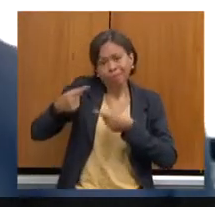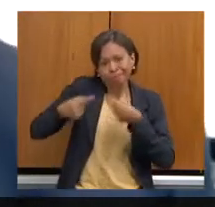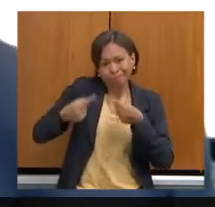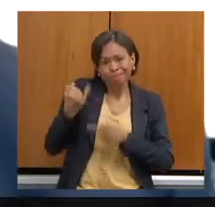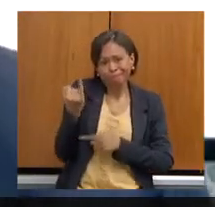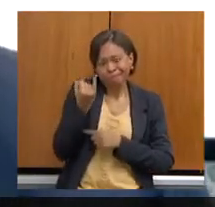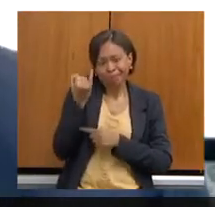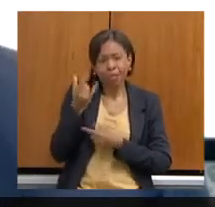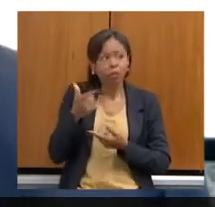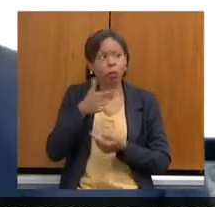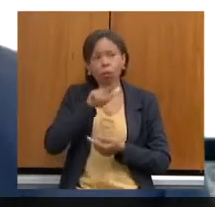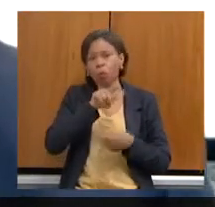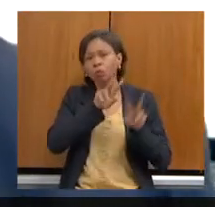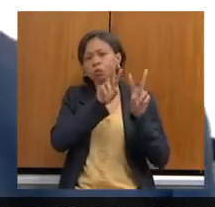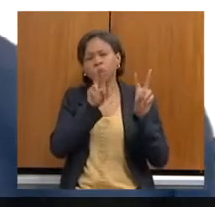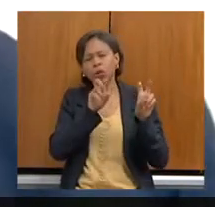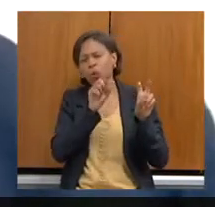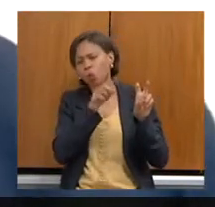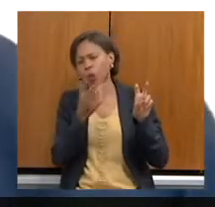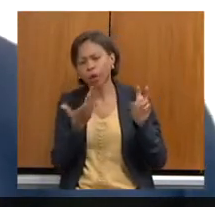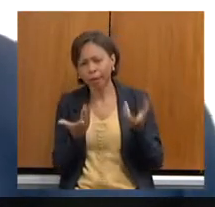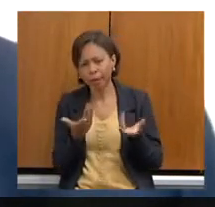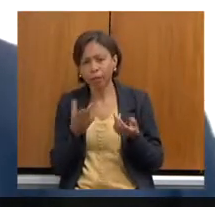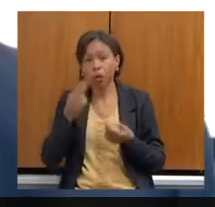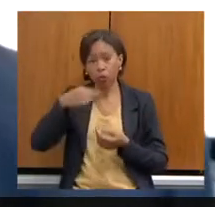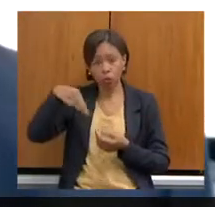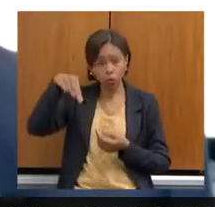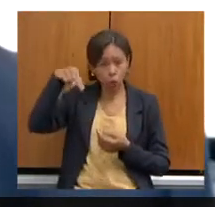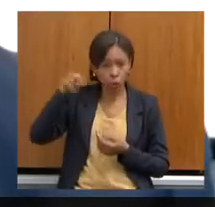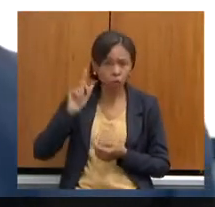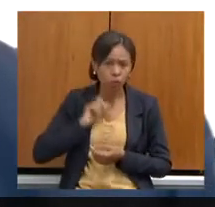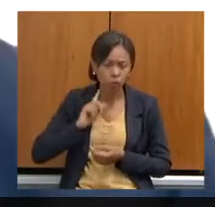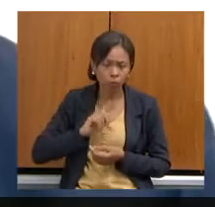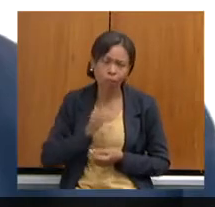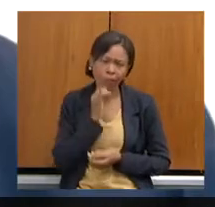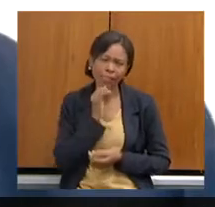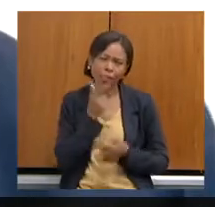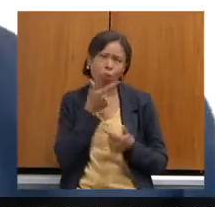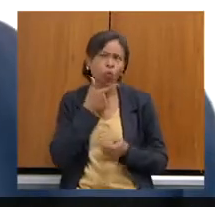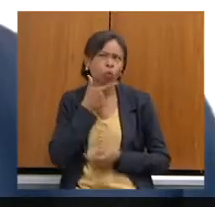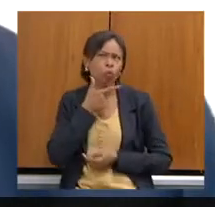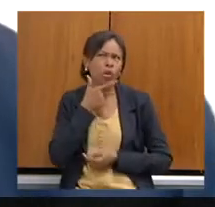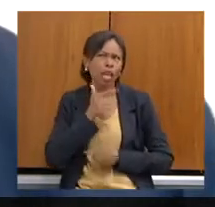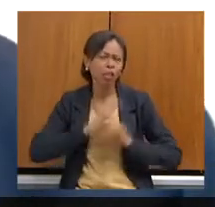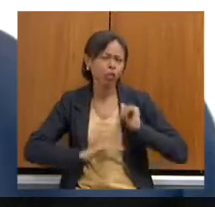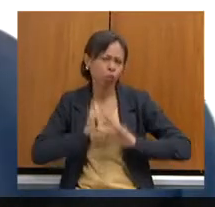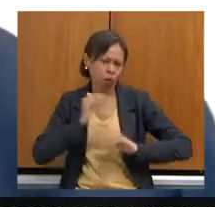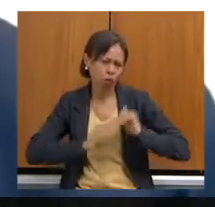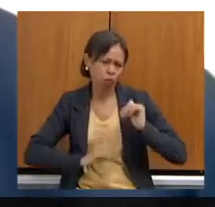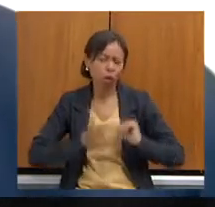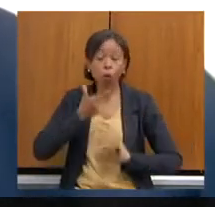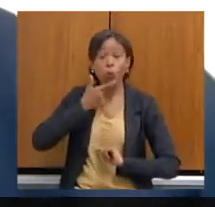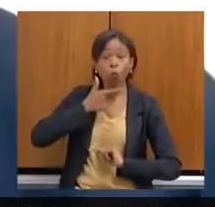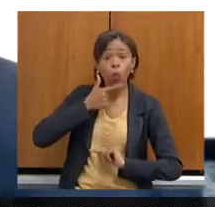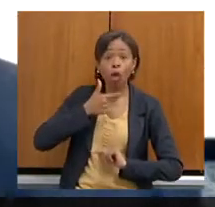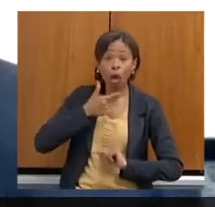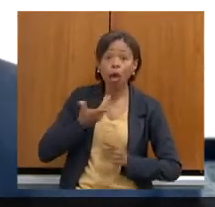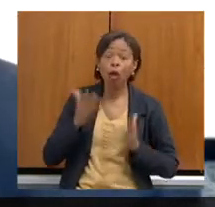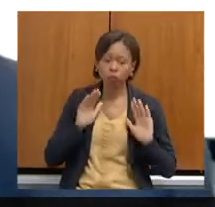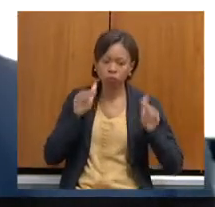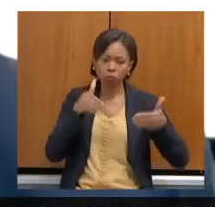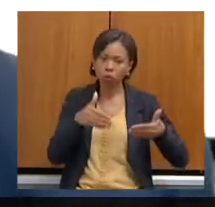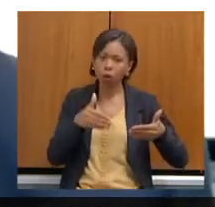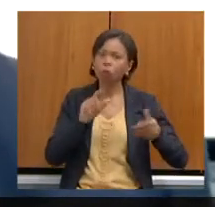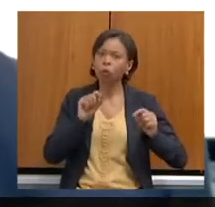a outra coisa então que eu queria dizer o norte de Minas também exemplo porque eu já artesanal você tem lembrado ele também para se tornar um grande polo da